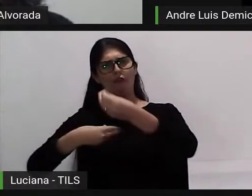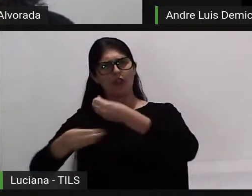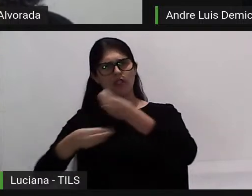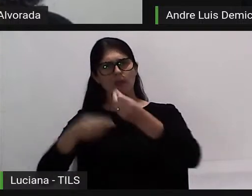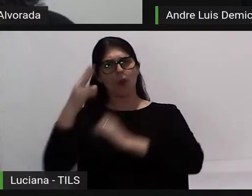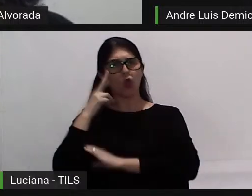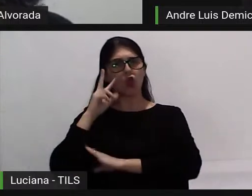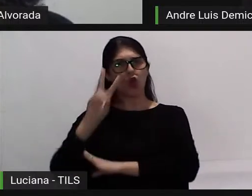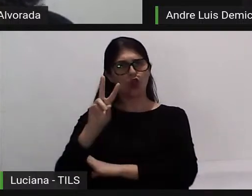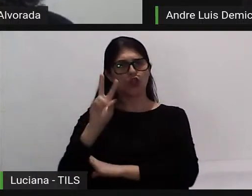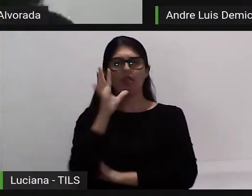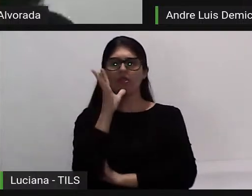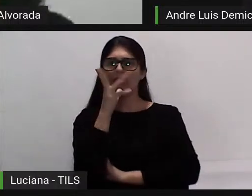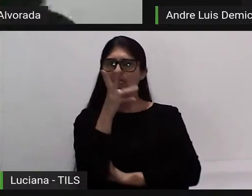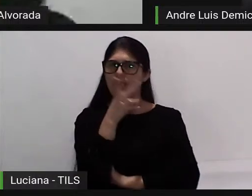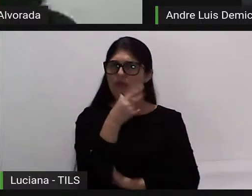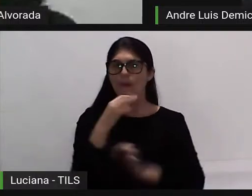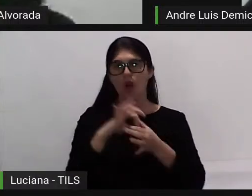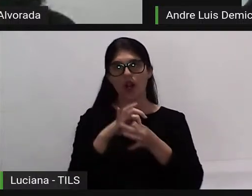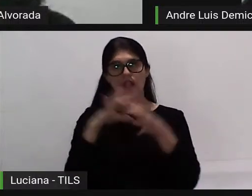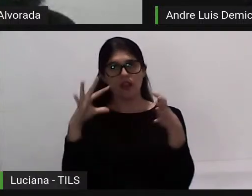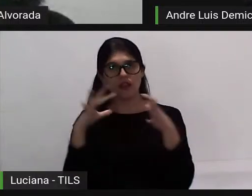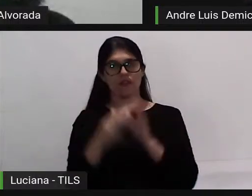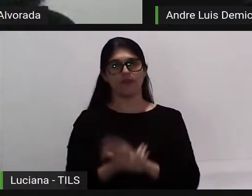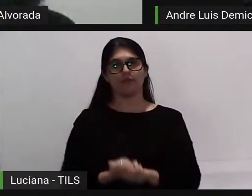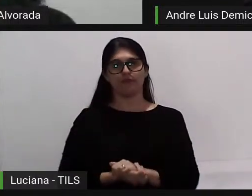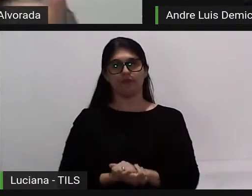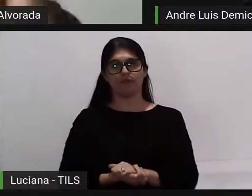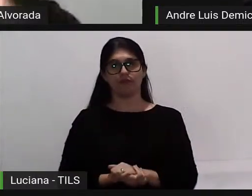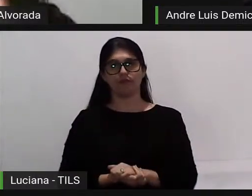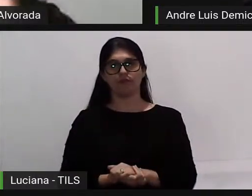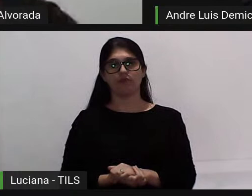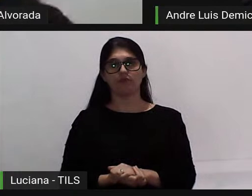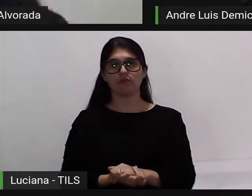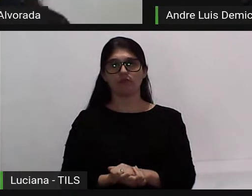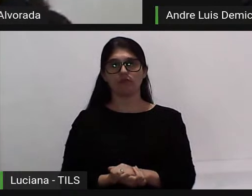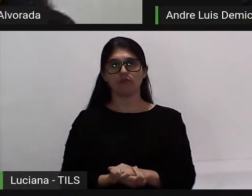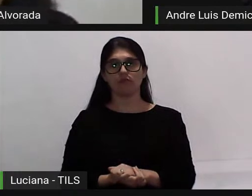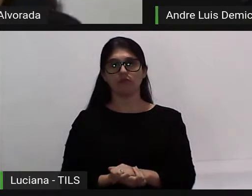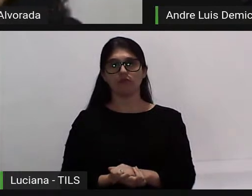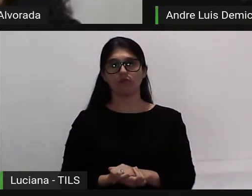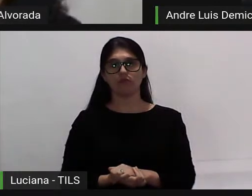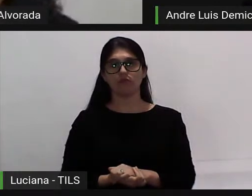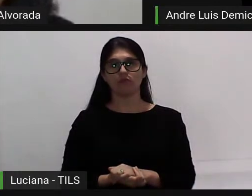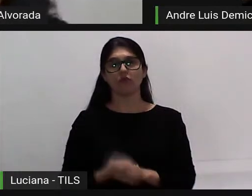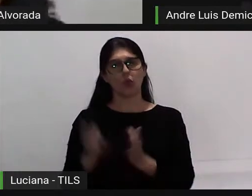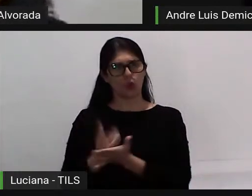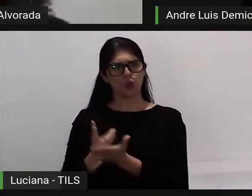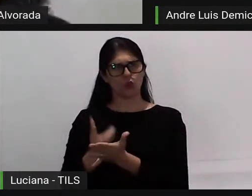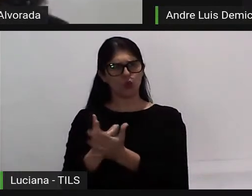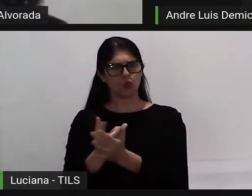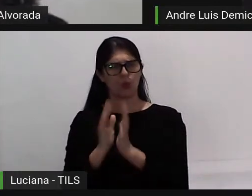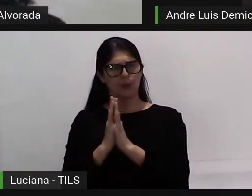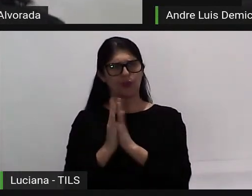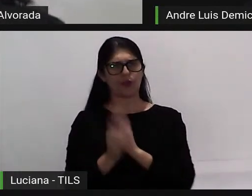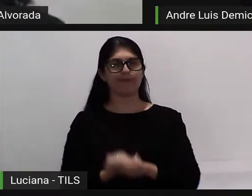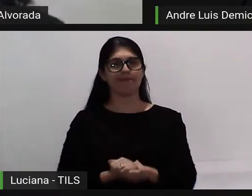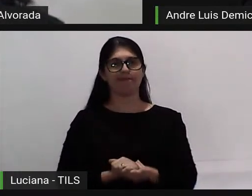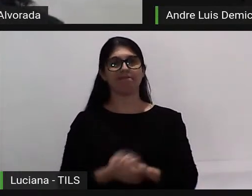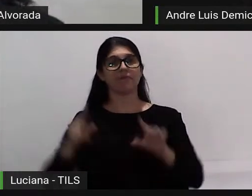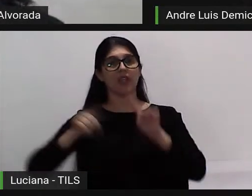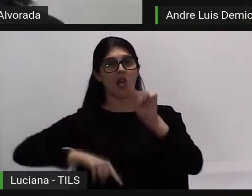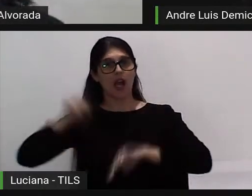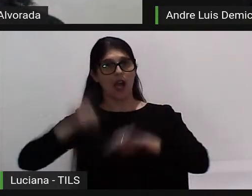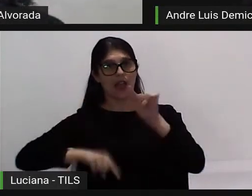da liberação. Tá bem. Atividades com. Oi? Sim, segue, por favor.